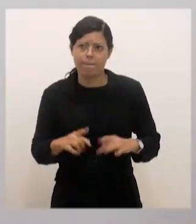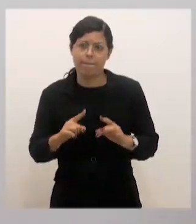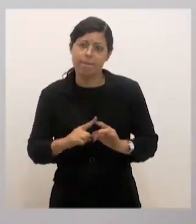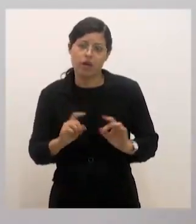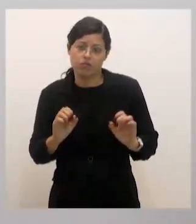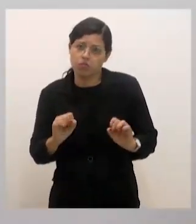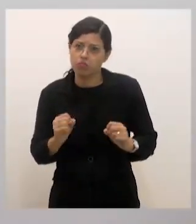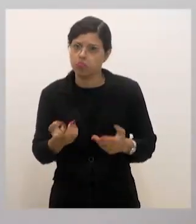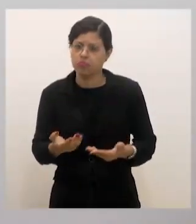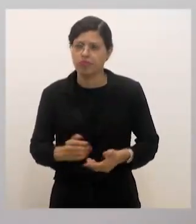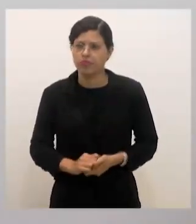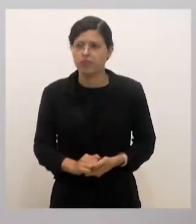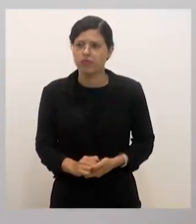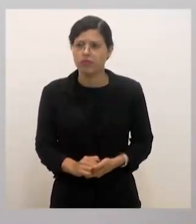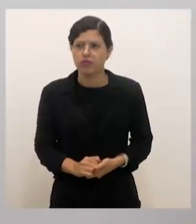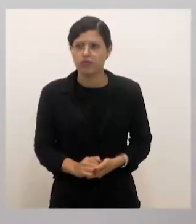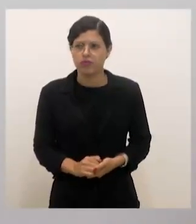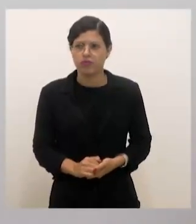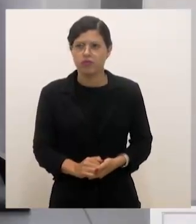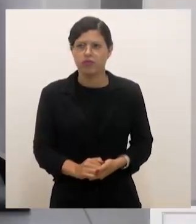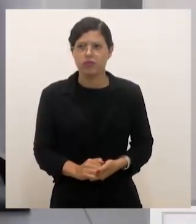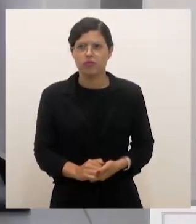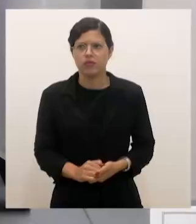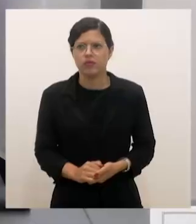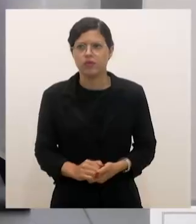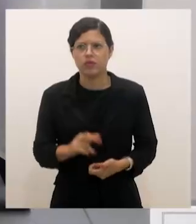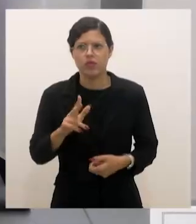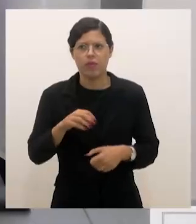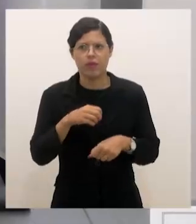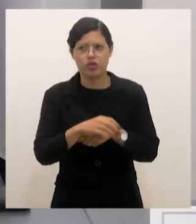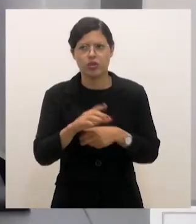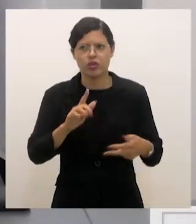hipótese. Seria o caso de uma indicação legislativa, senão?